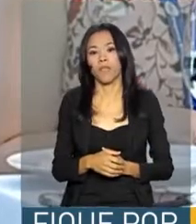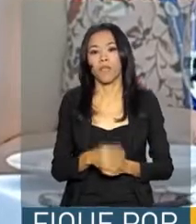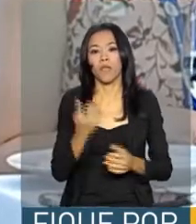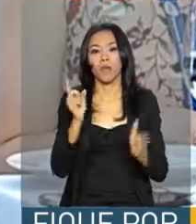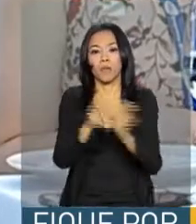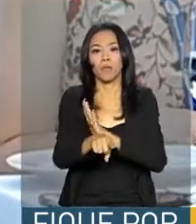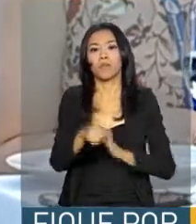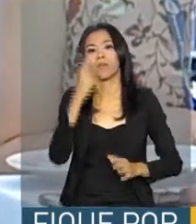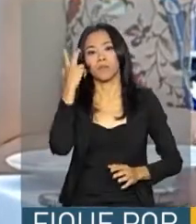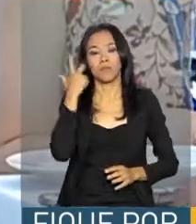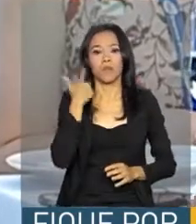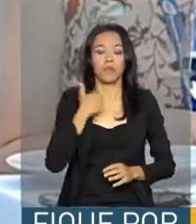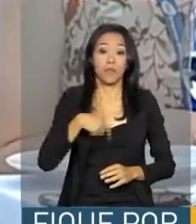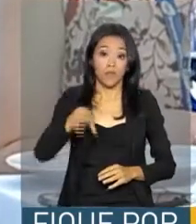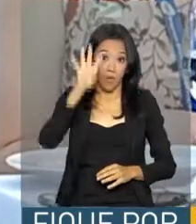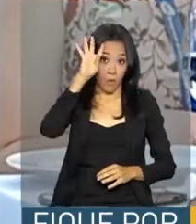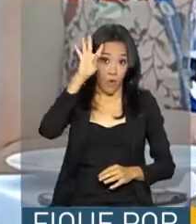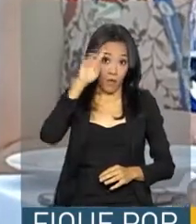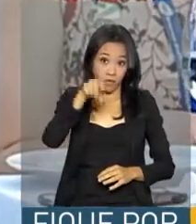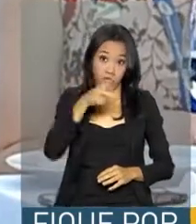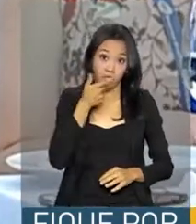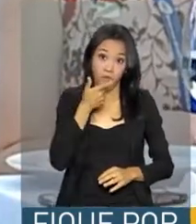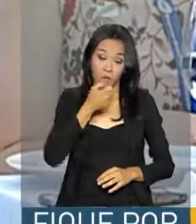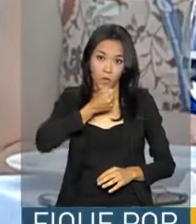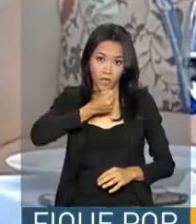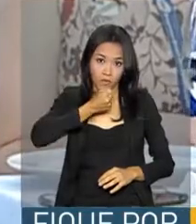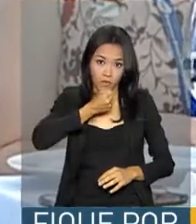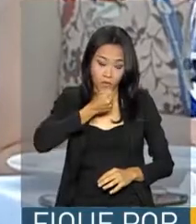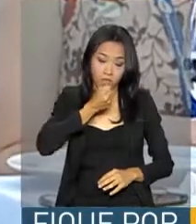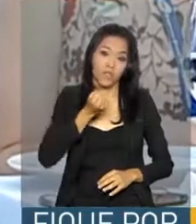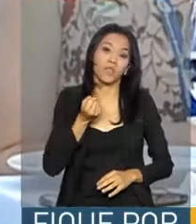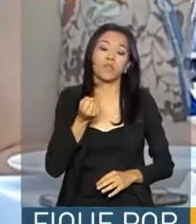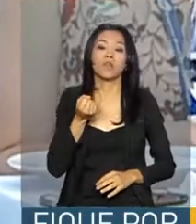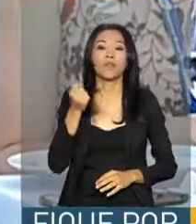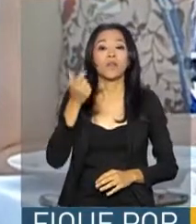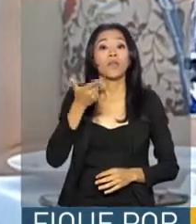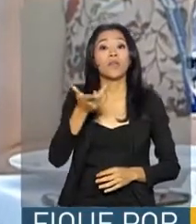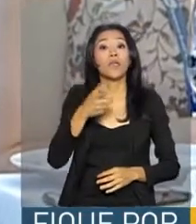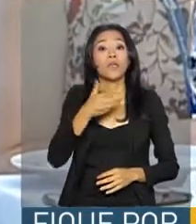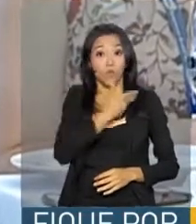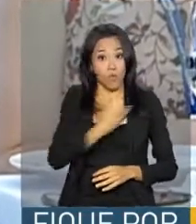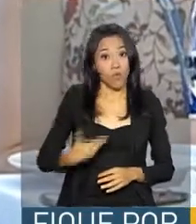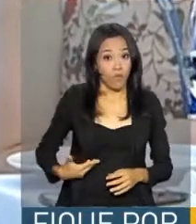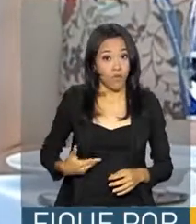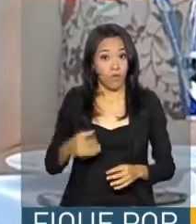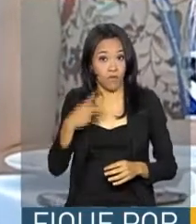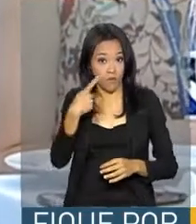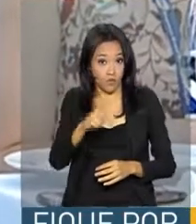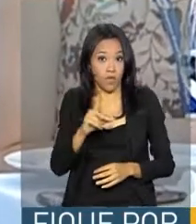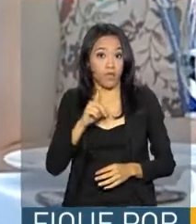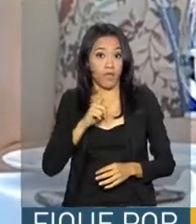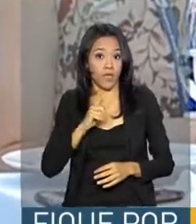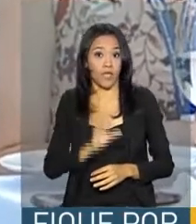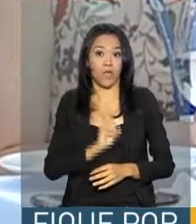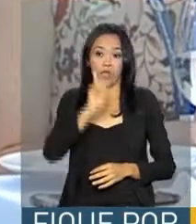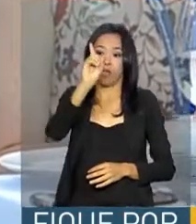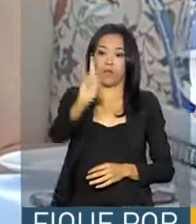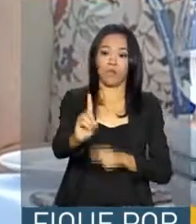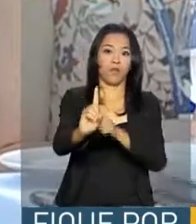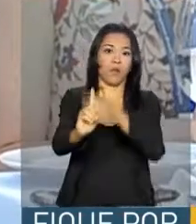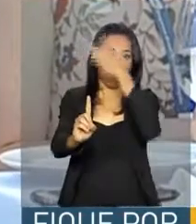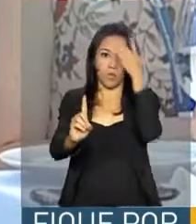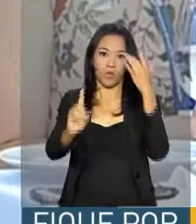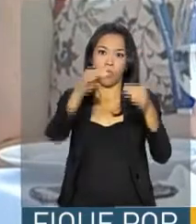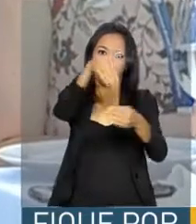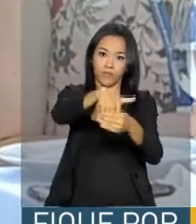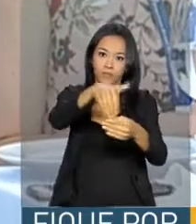na quarta-feira, o senhor disse em entrevista ao jornalista Reinaldo Azevedo que o governo terá um candidato. Ontem, o ministro da Fazenda, Henrique Meirelles,